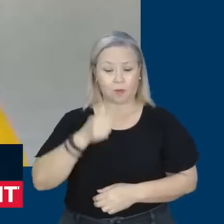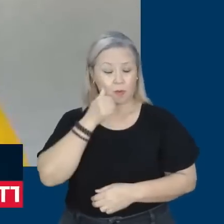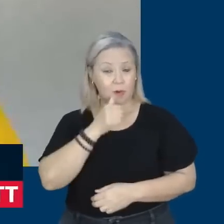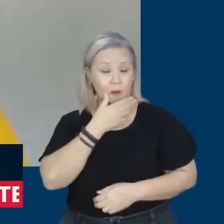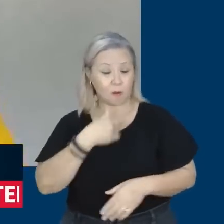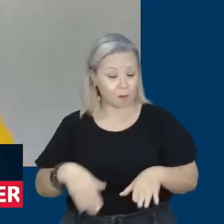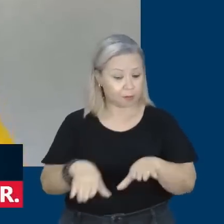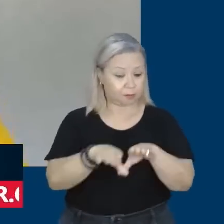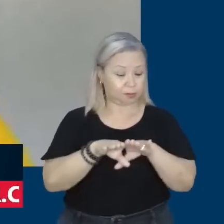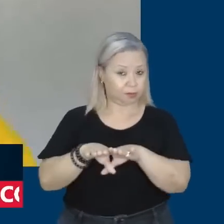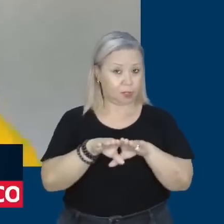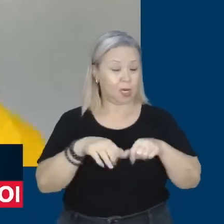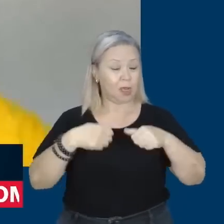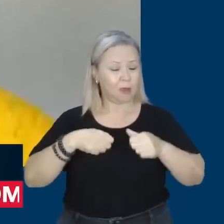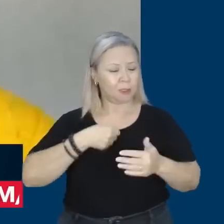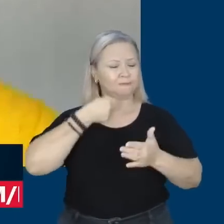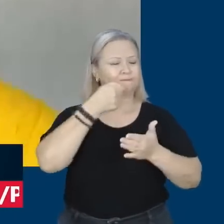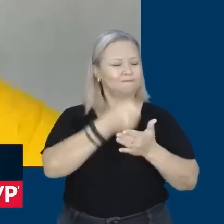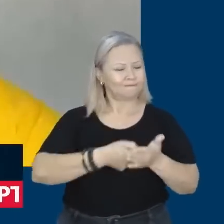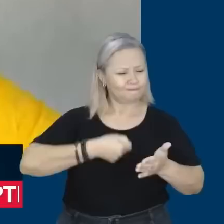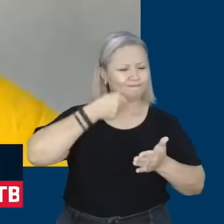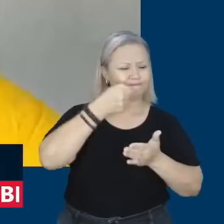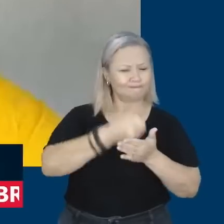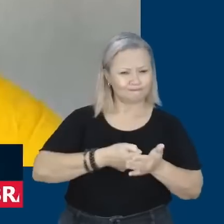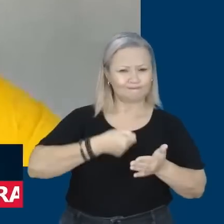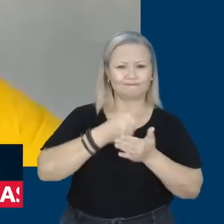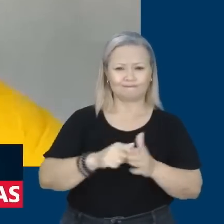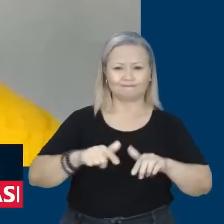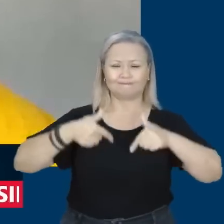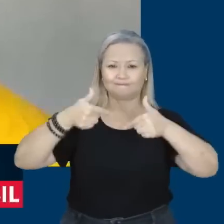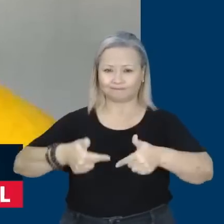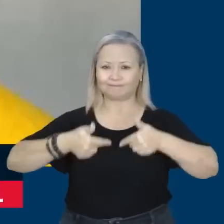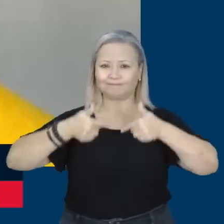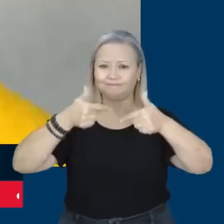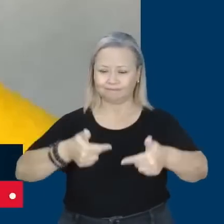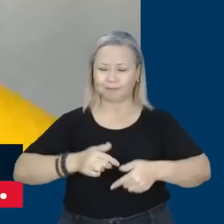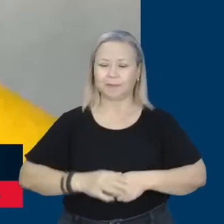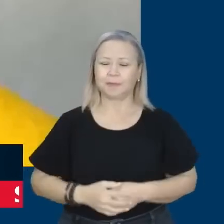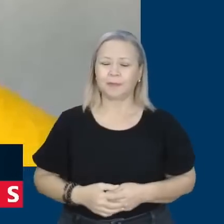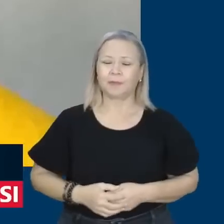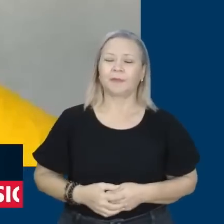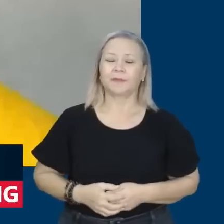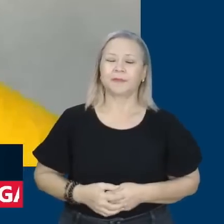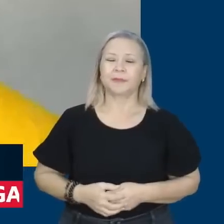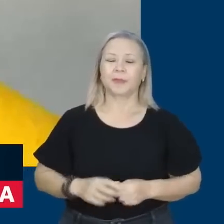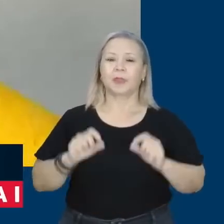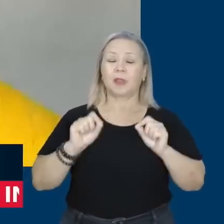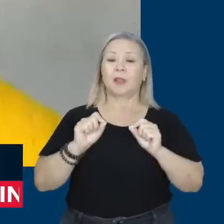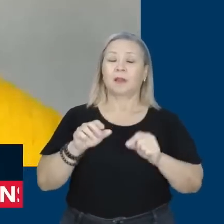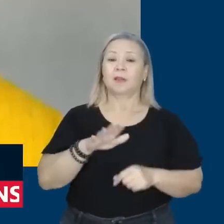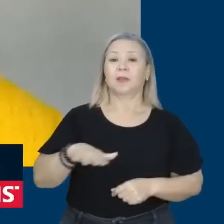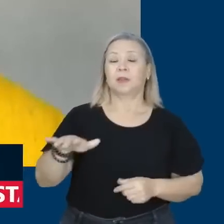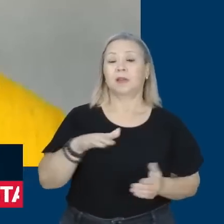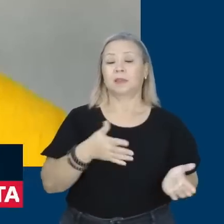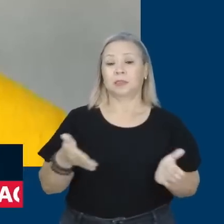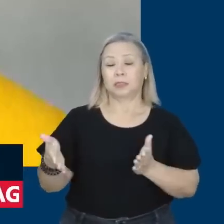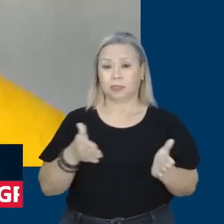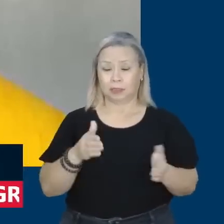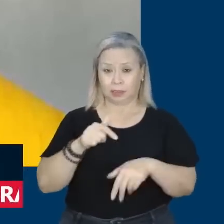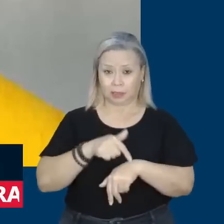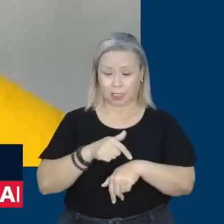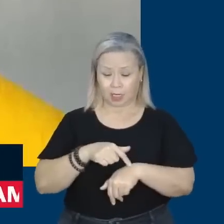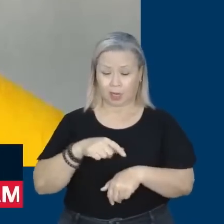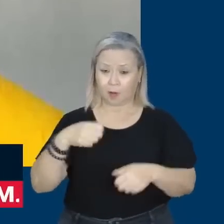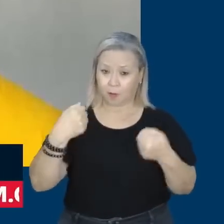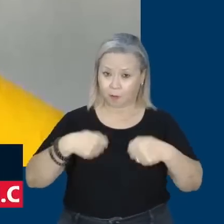nisso vai ter que ter muita luta, muita caminhada. Agora, nesse meio tempo, Amanda, você tem que